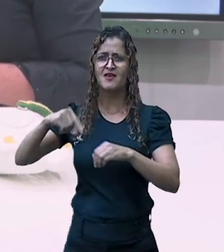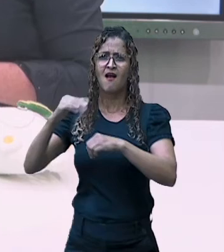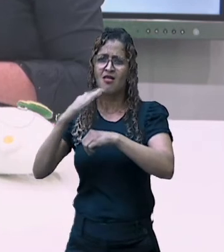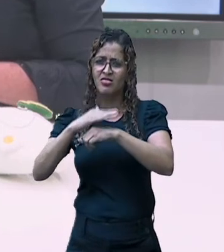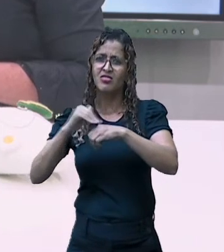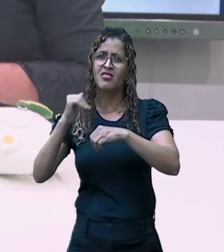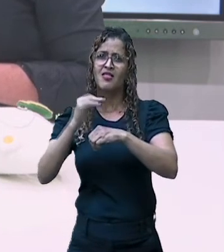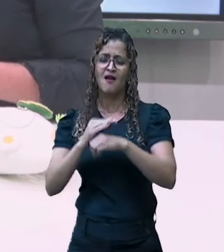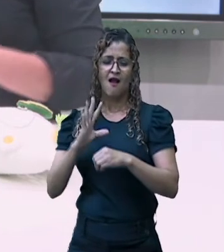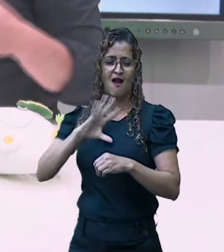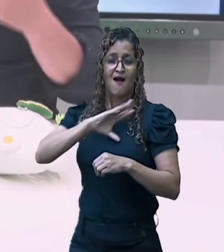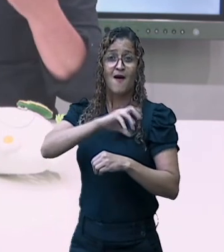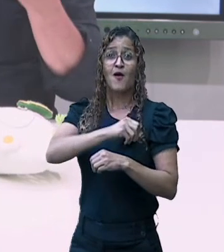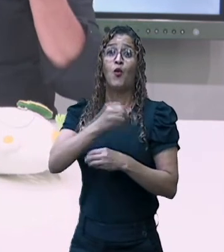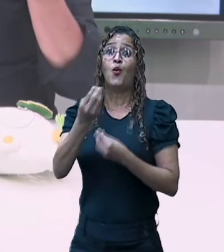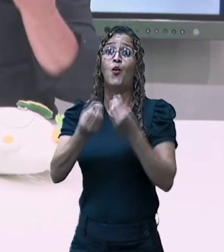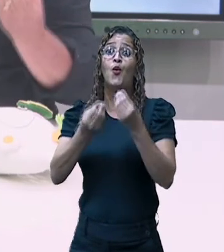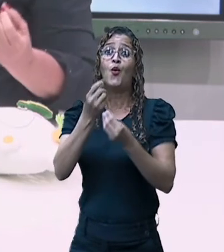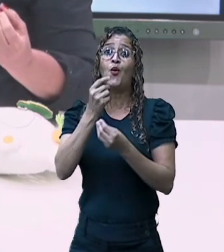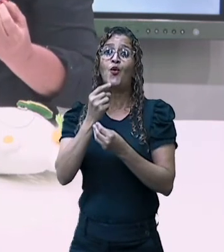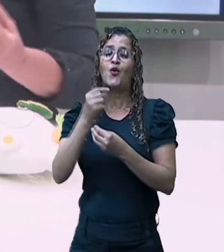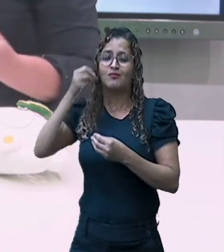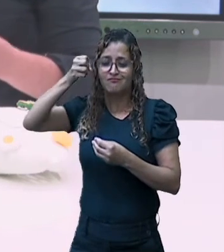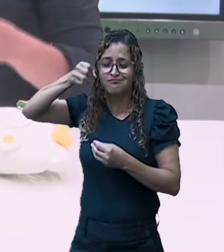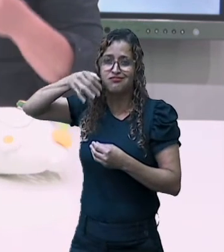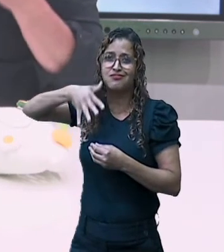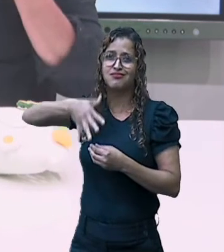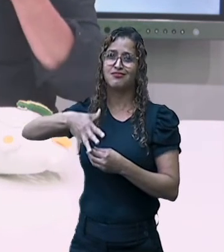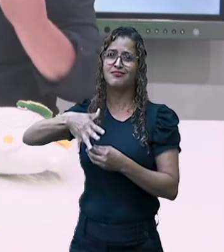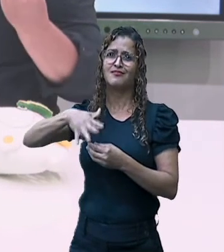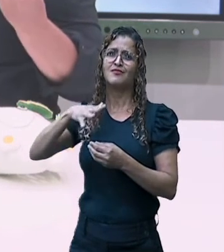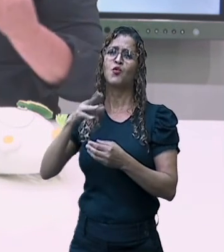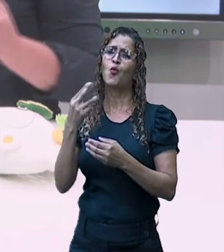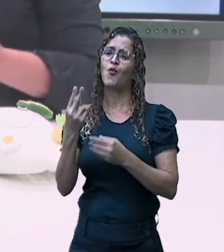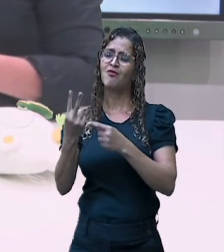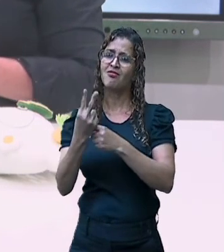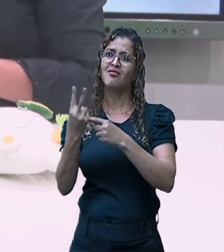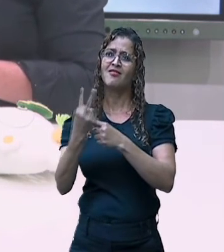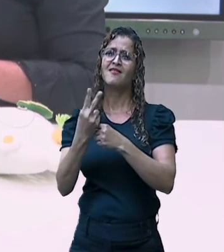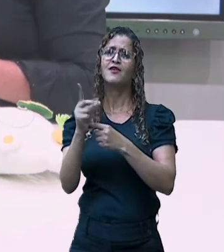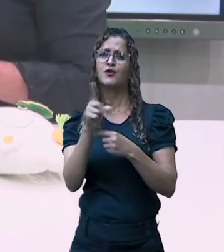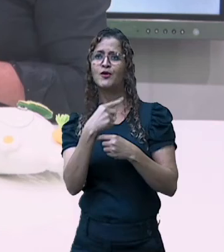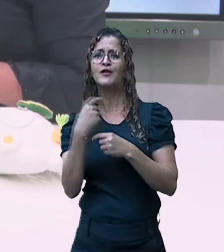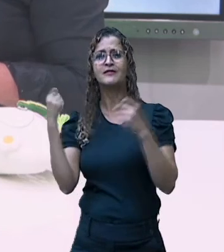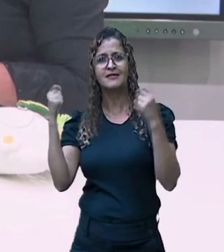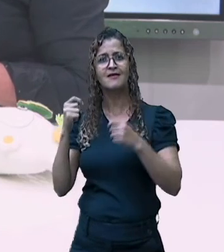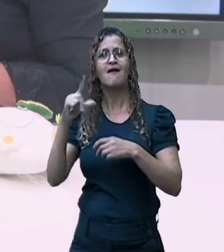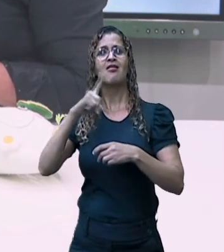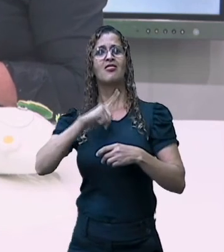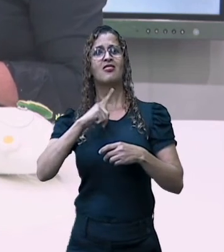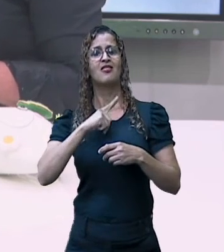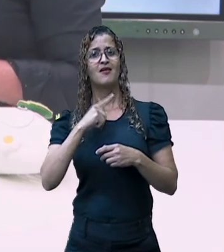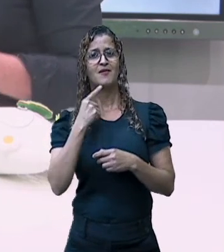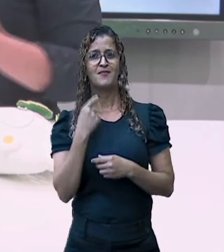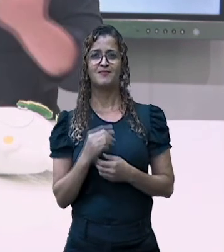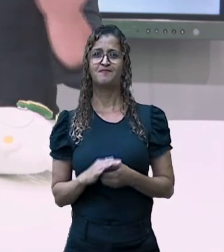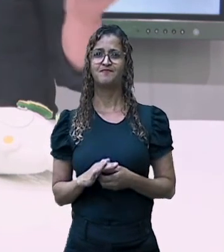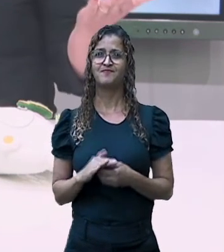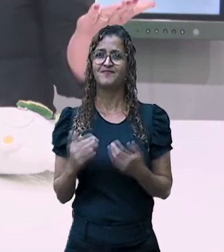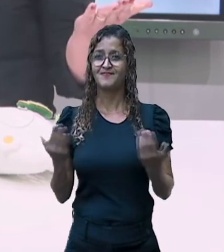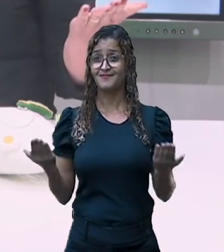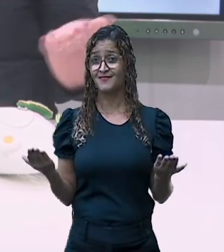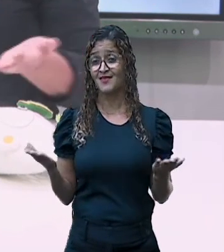mais sobre o quê? Sobre a dentição, sobre os cuidados que devemos ter com a nossa boca. Isso aí.